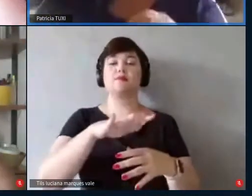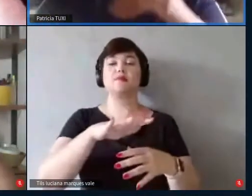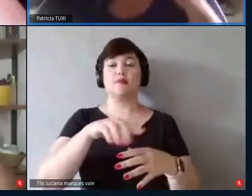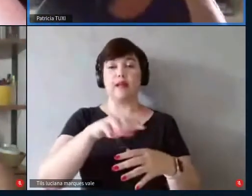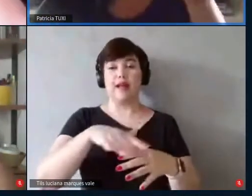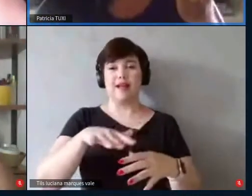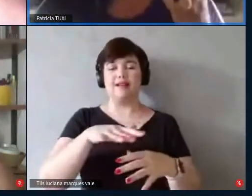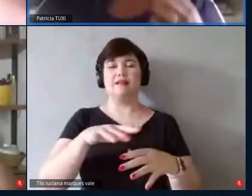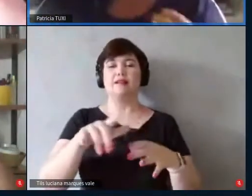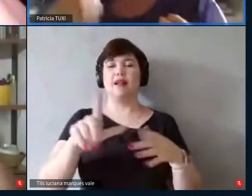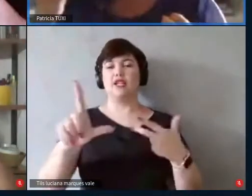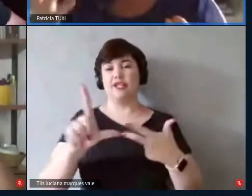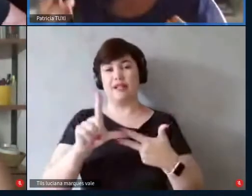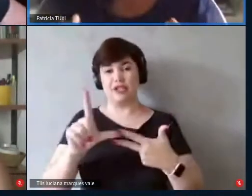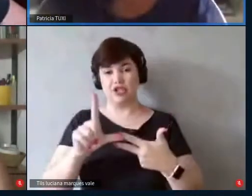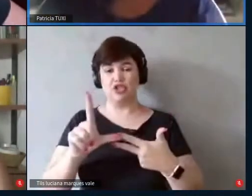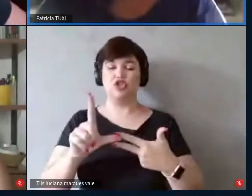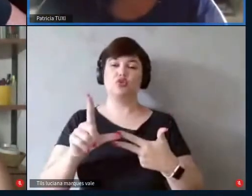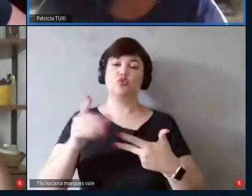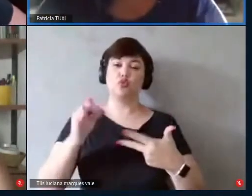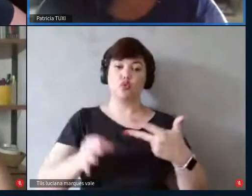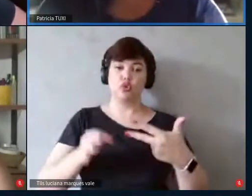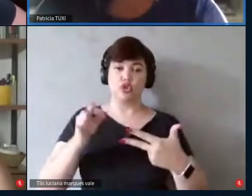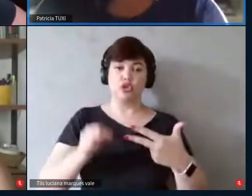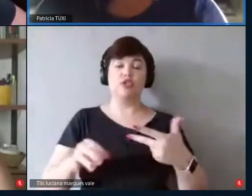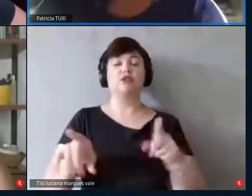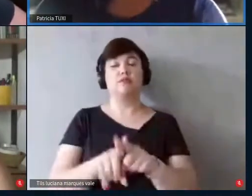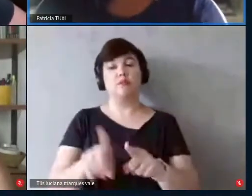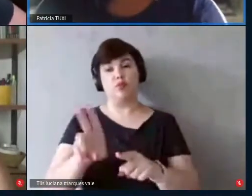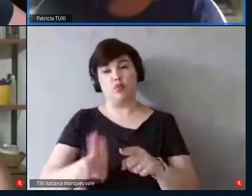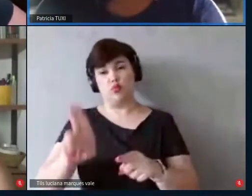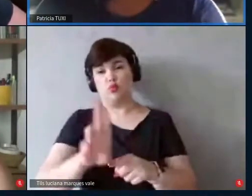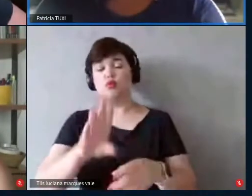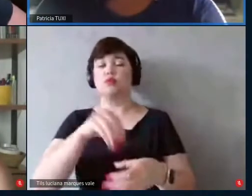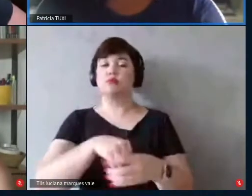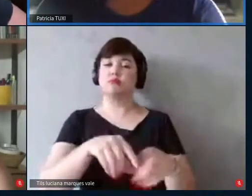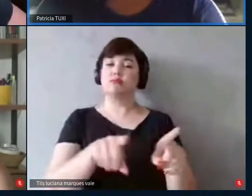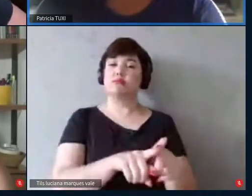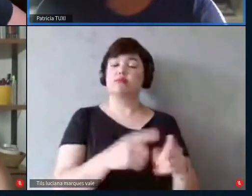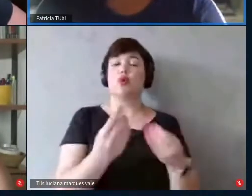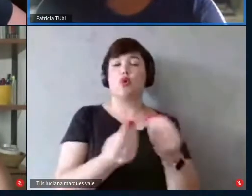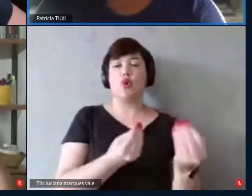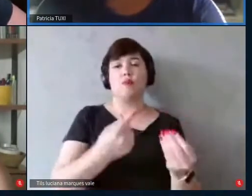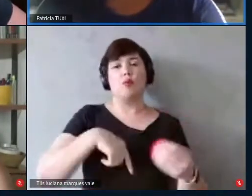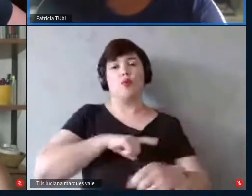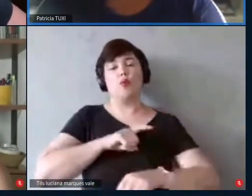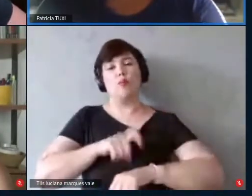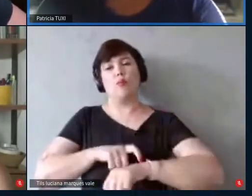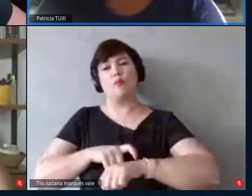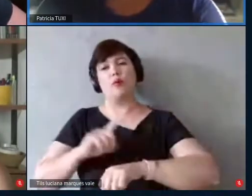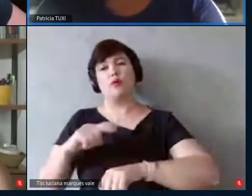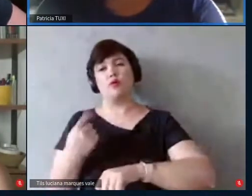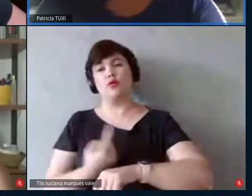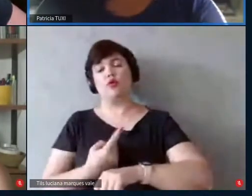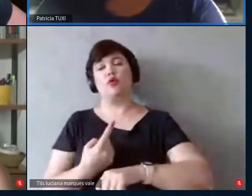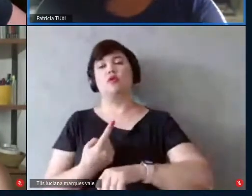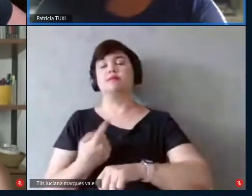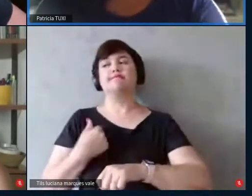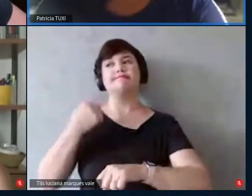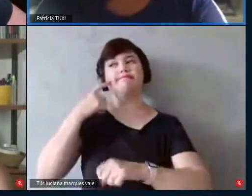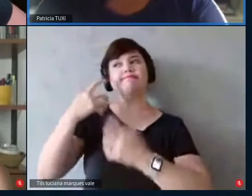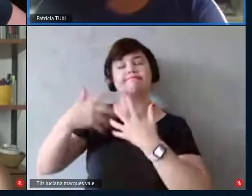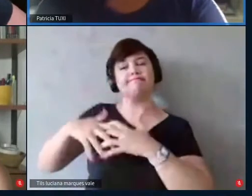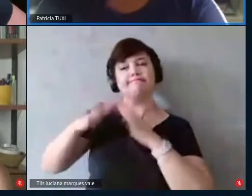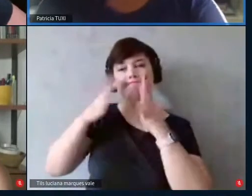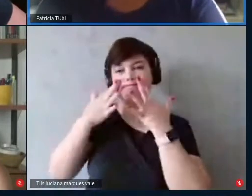N espaços, né? Tem a TV Justiça também que usa o intérprete, e que são momentos que a gente deve realmente começar a ter uma